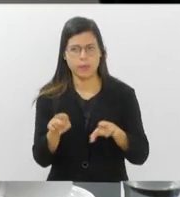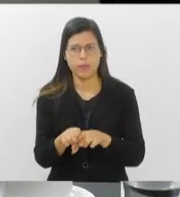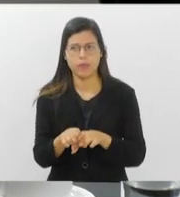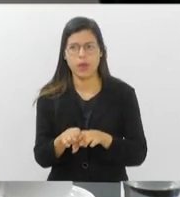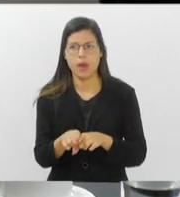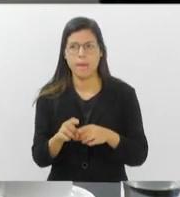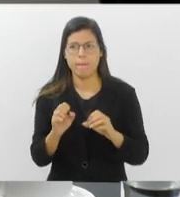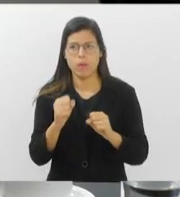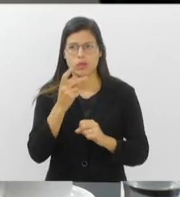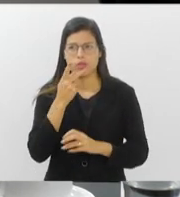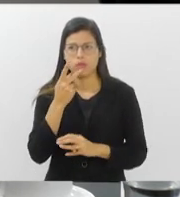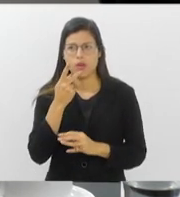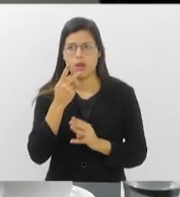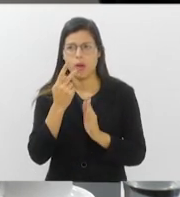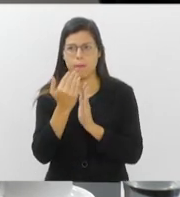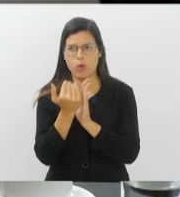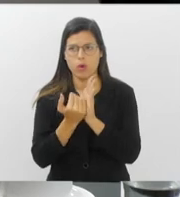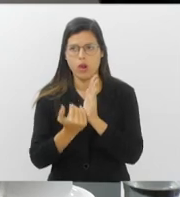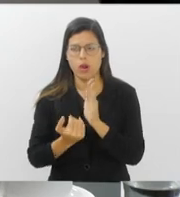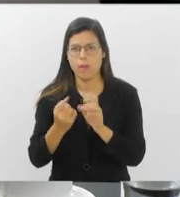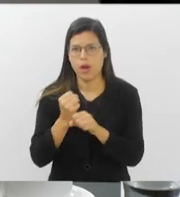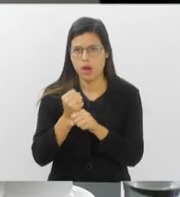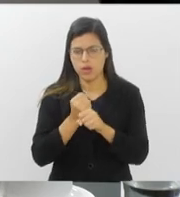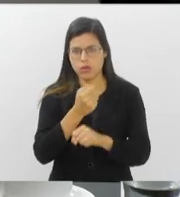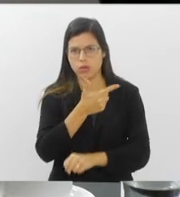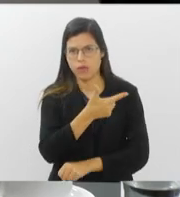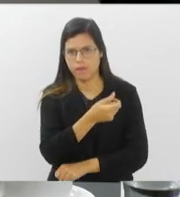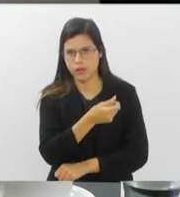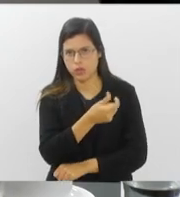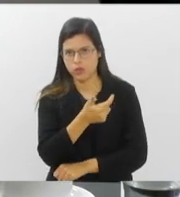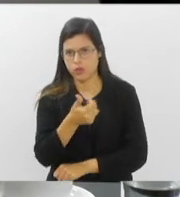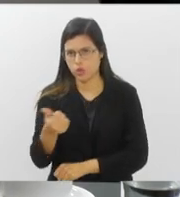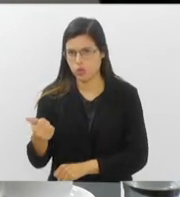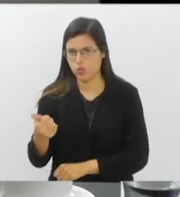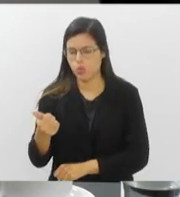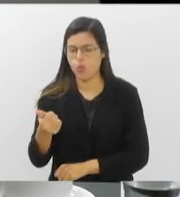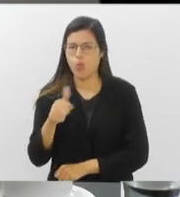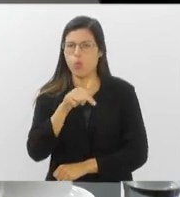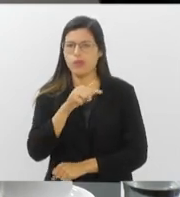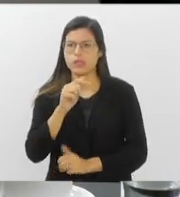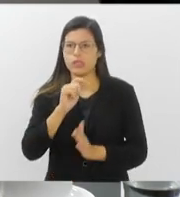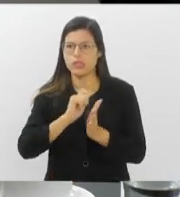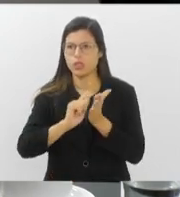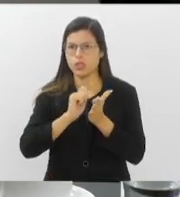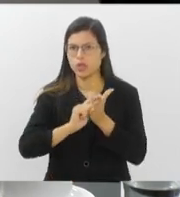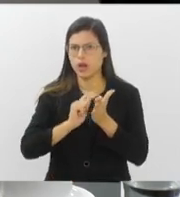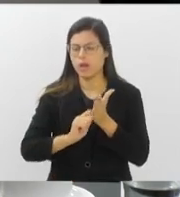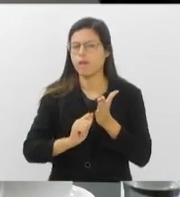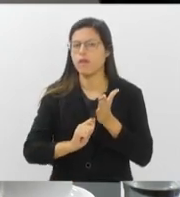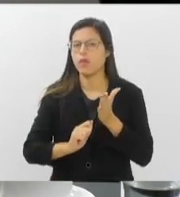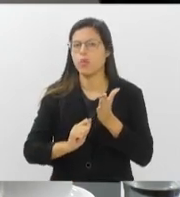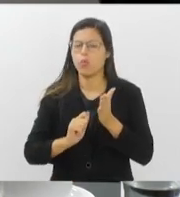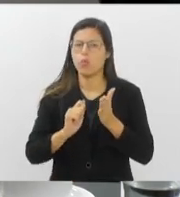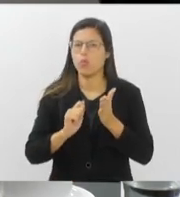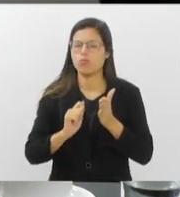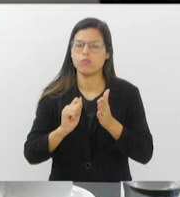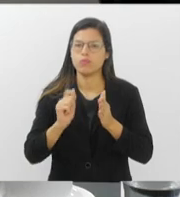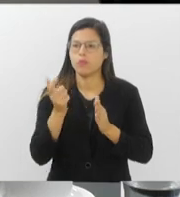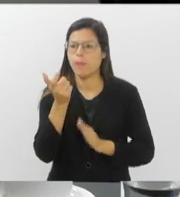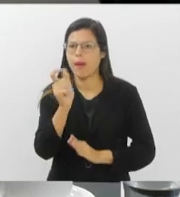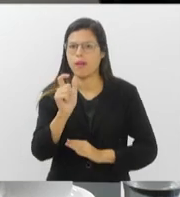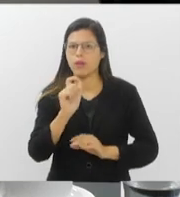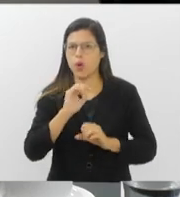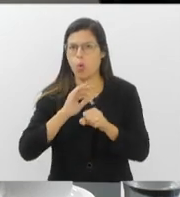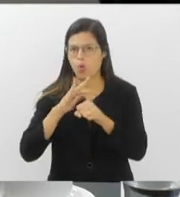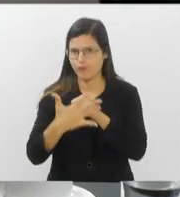seu programa, em 2021, o senhor escreveu Covid-19. Né?